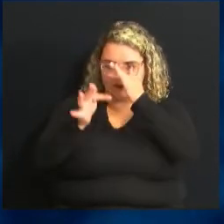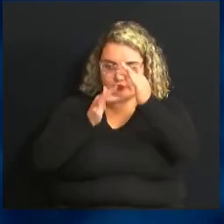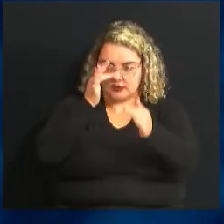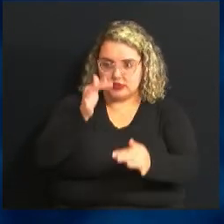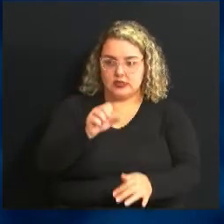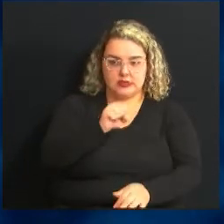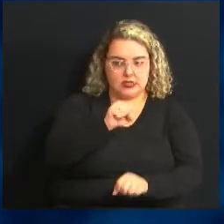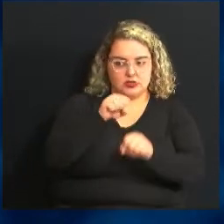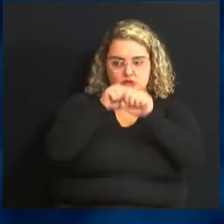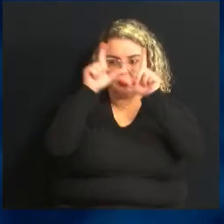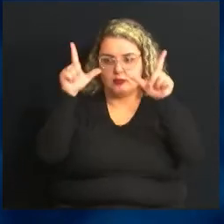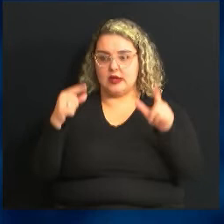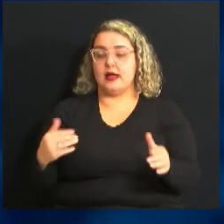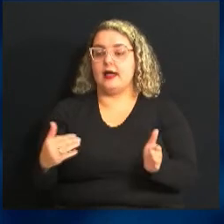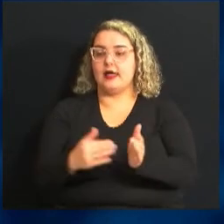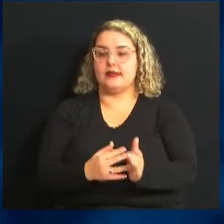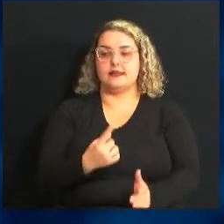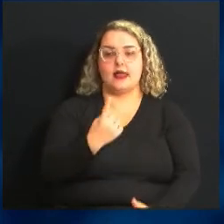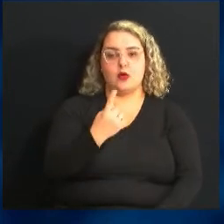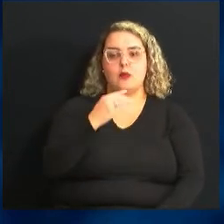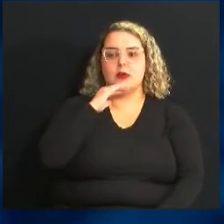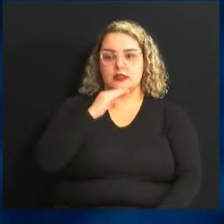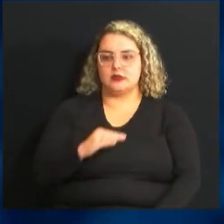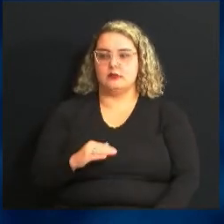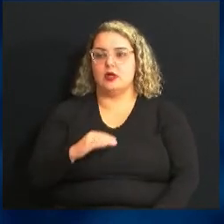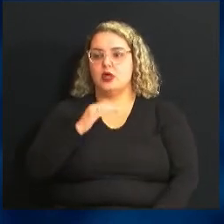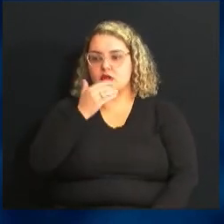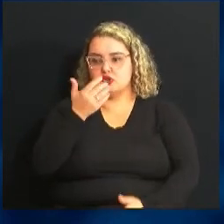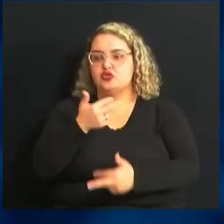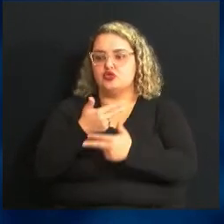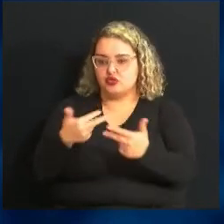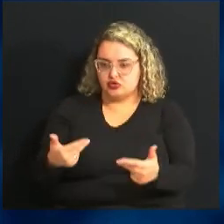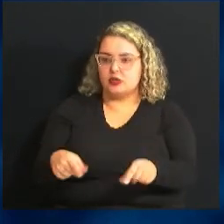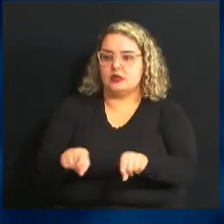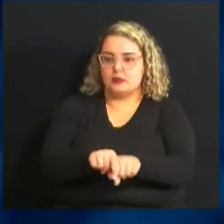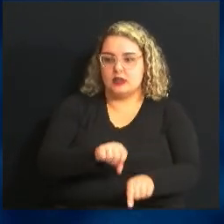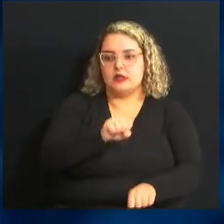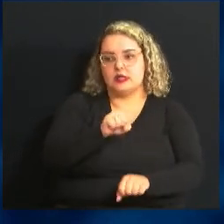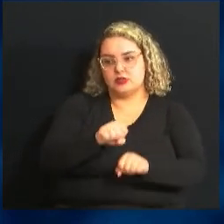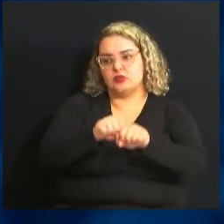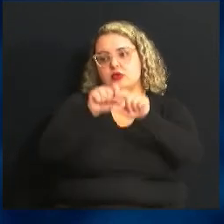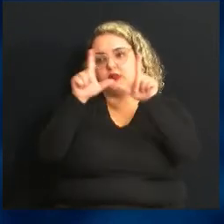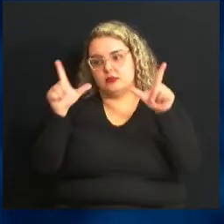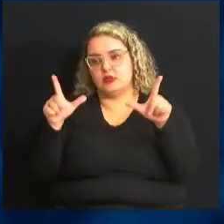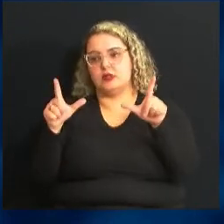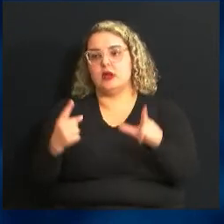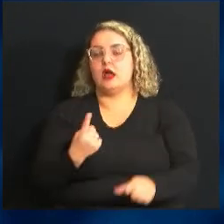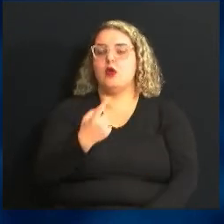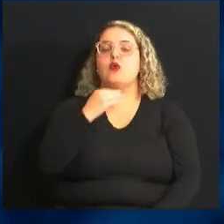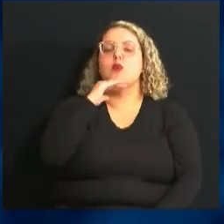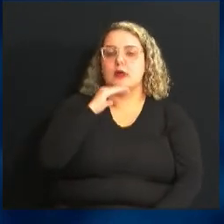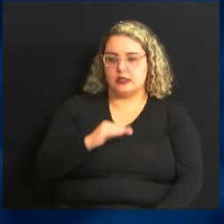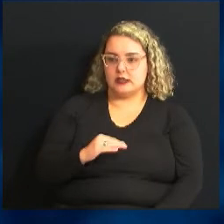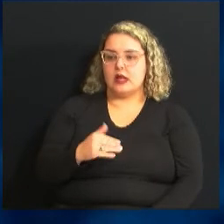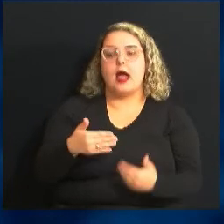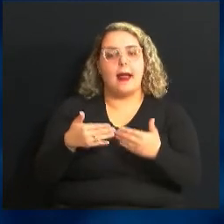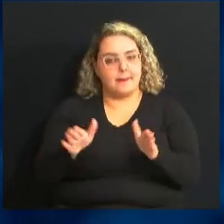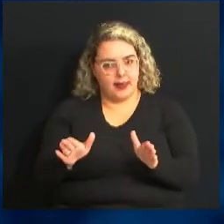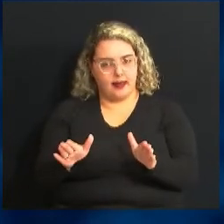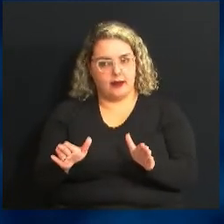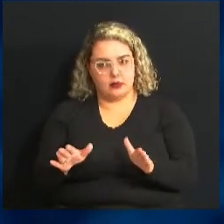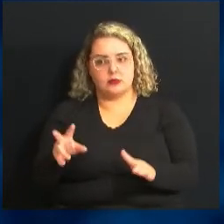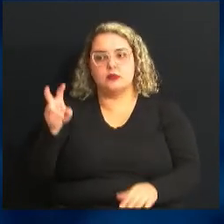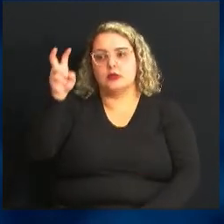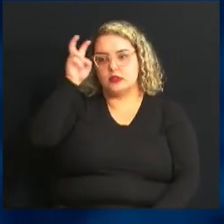da manhã à 1 da tarde e o Hortifruti também das 8 da manhã à 1 da tarde, funcionamento normal na